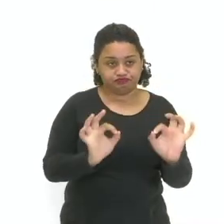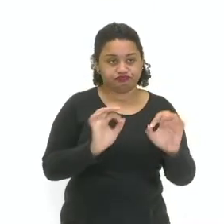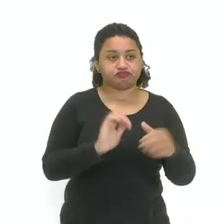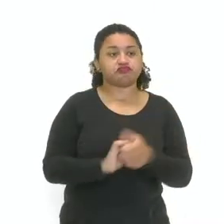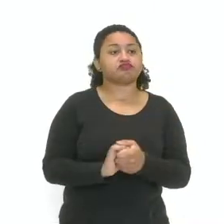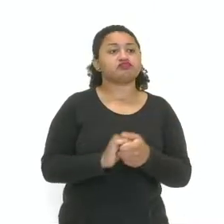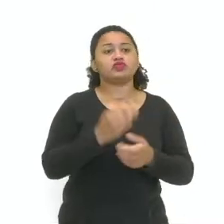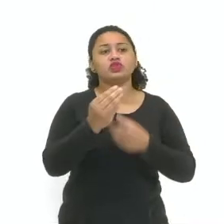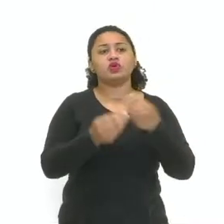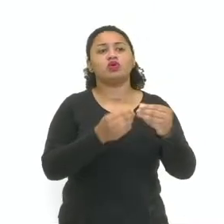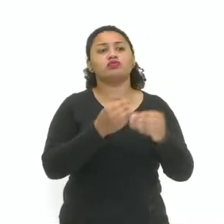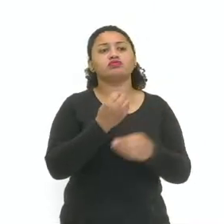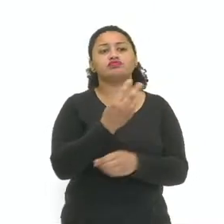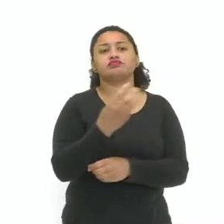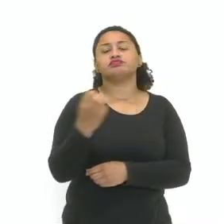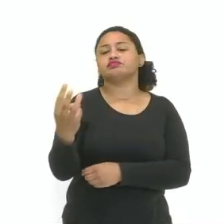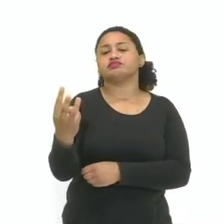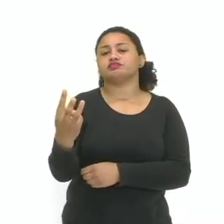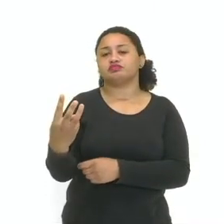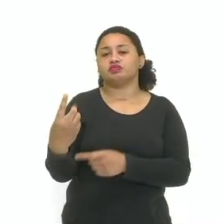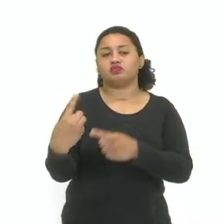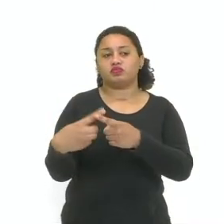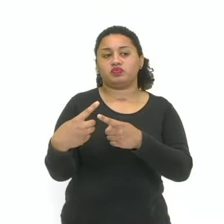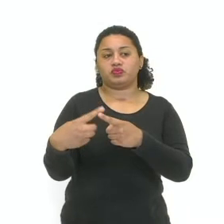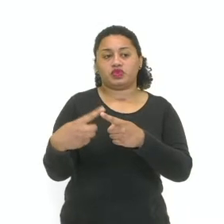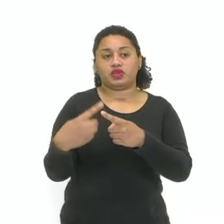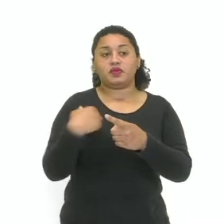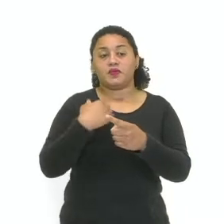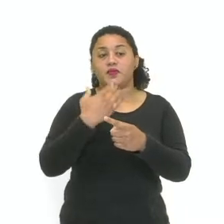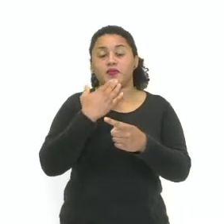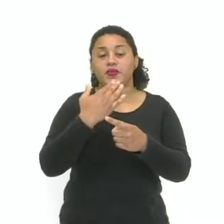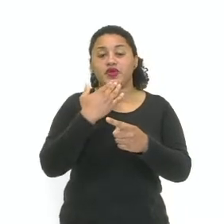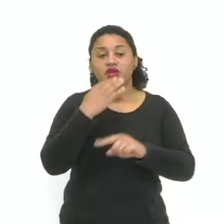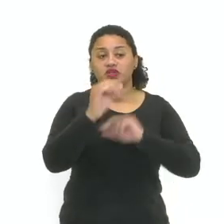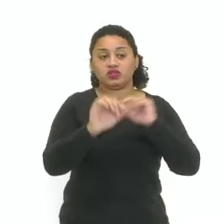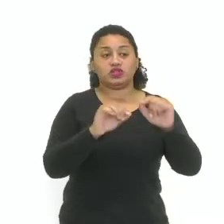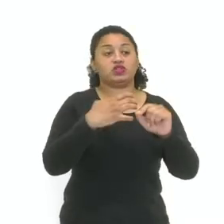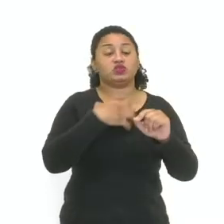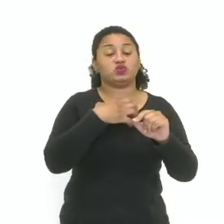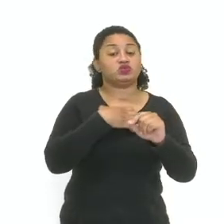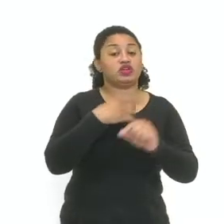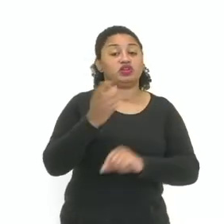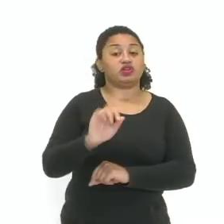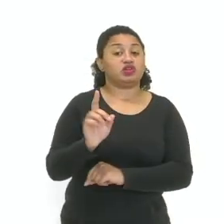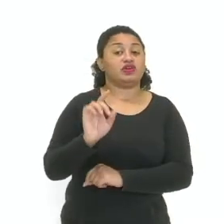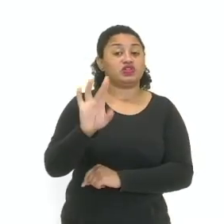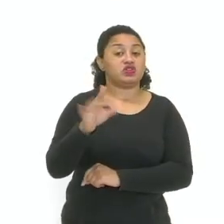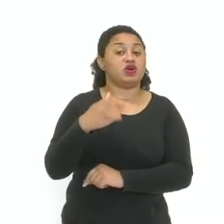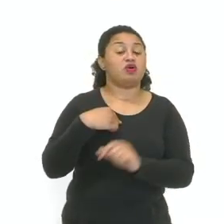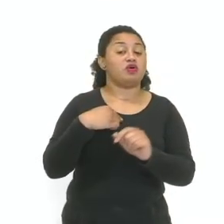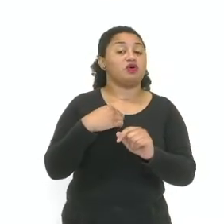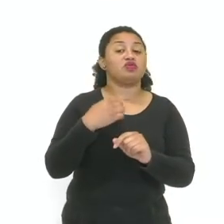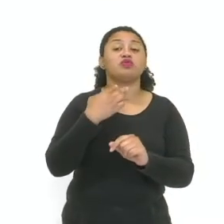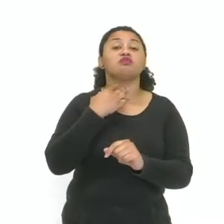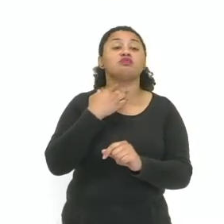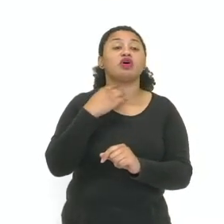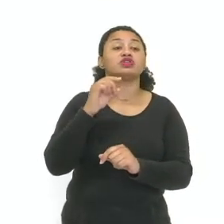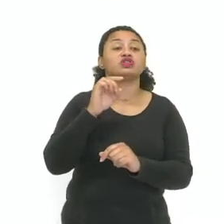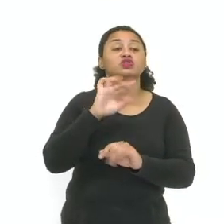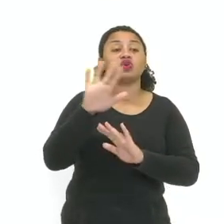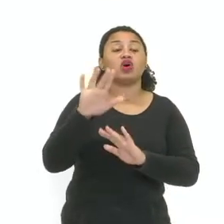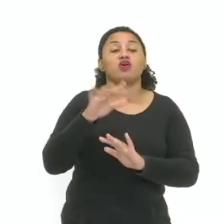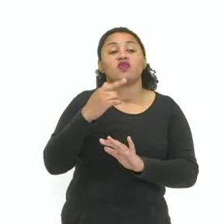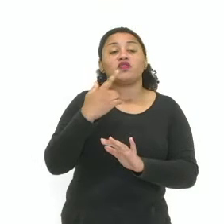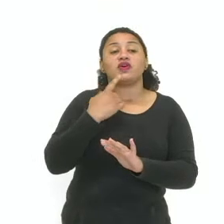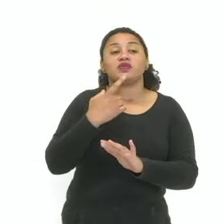ficou 3 a 3? Porque como ele pede aqui, ó, de modo que não saiam somente bolas vermelhas.